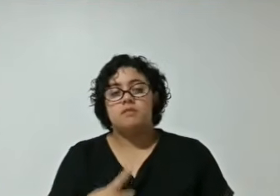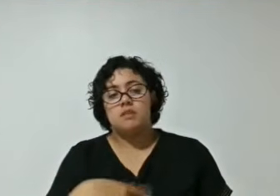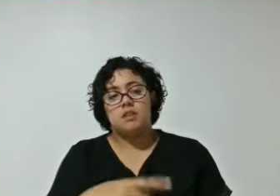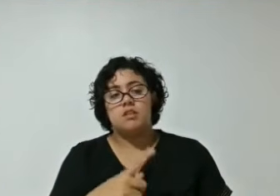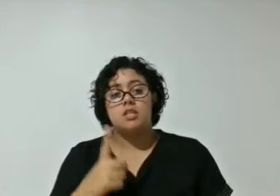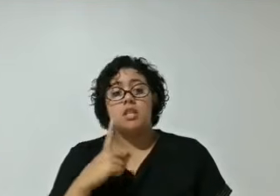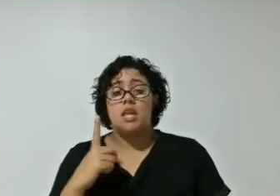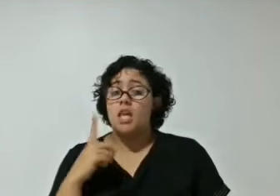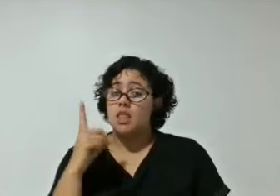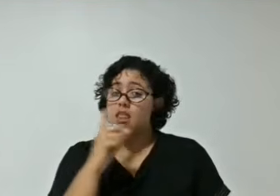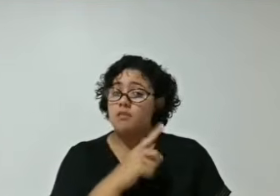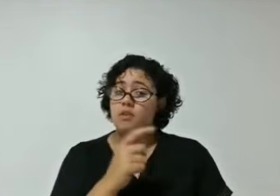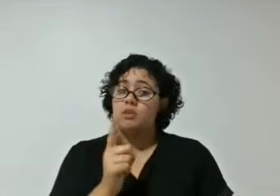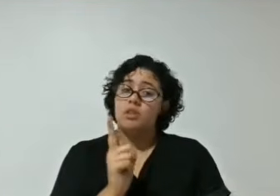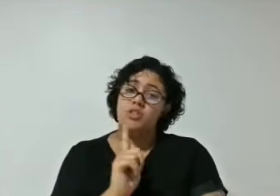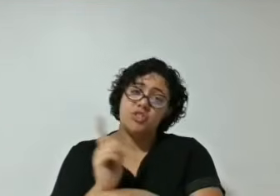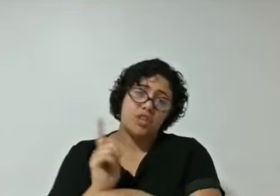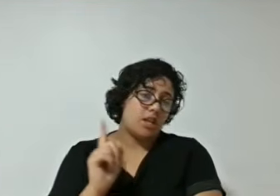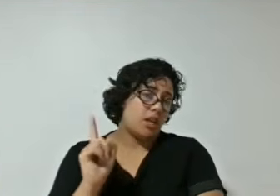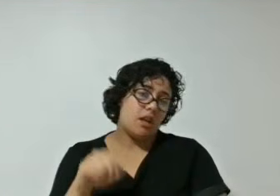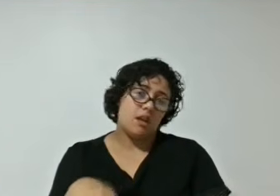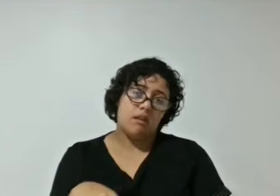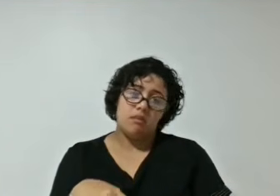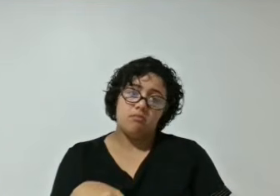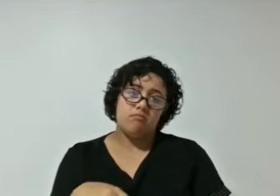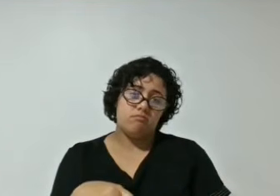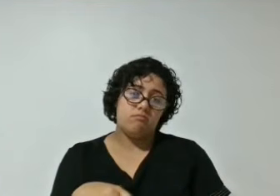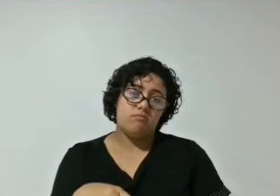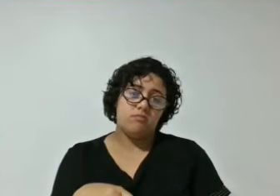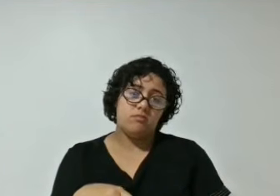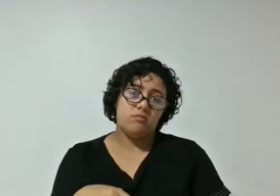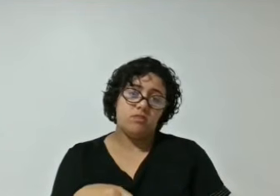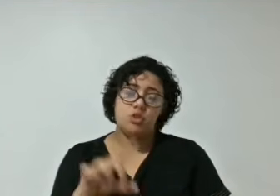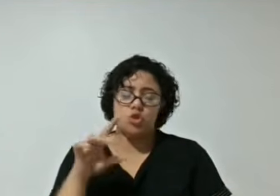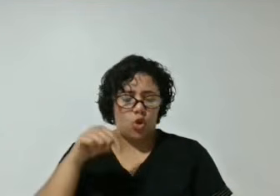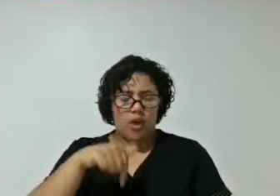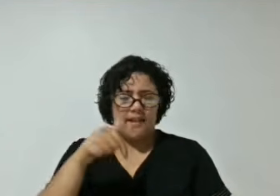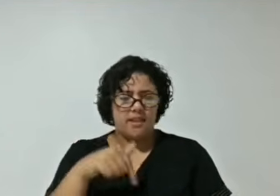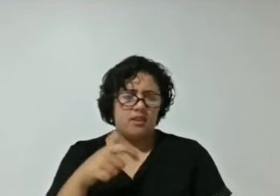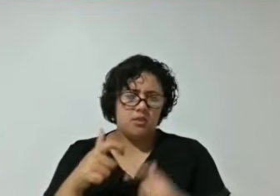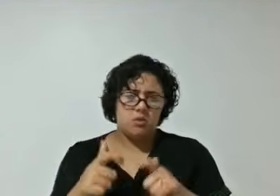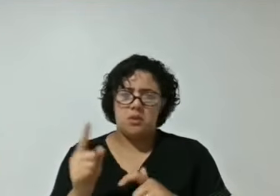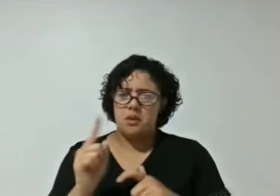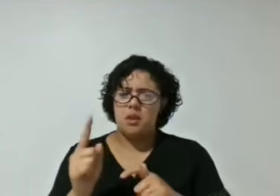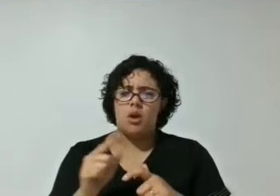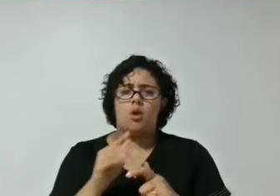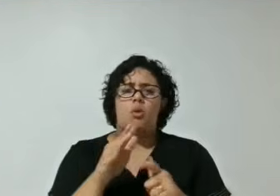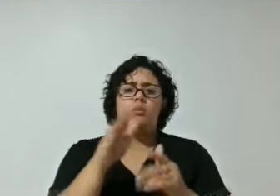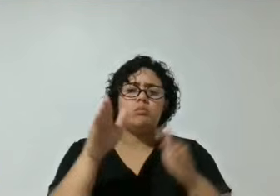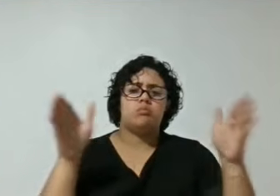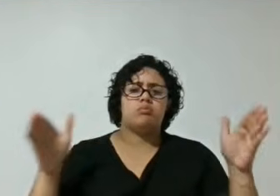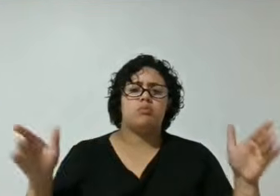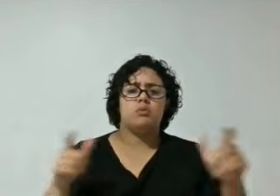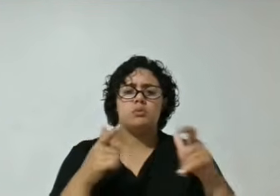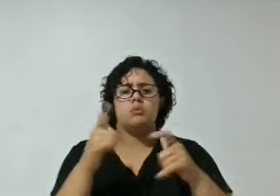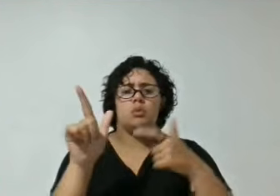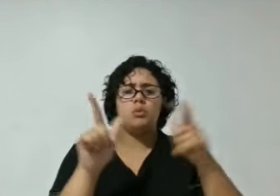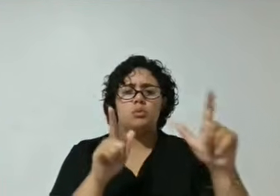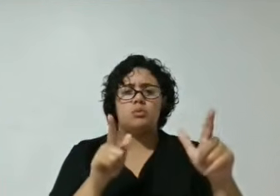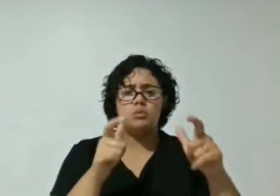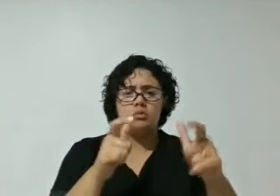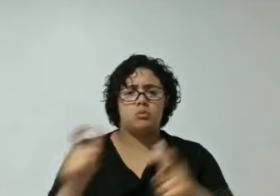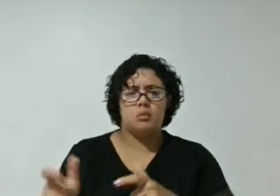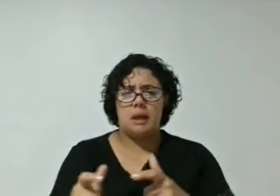dificuldade de equipe, não é uma coisa só de São Bernardo, todas as nossas unidades sofrem com essa demanda